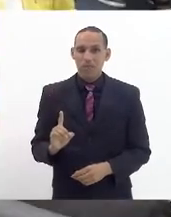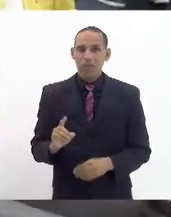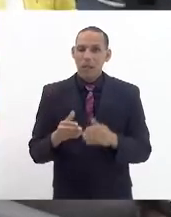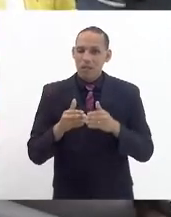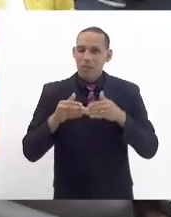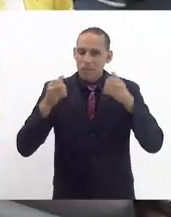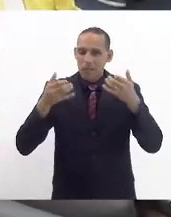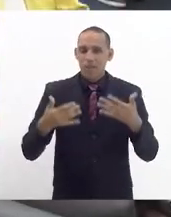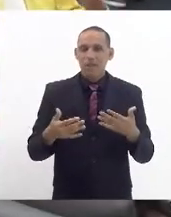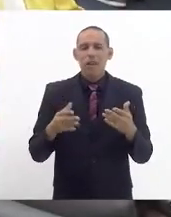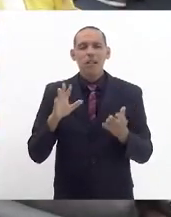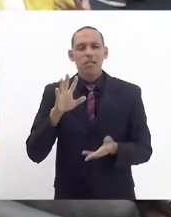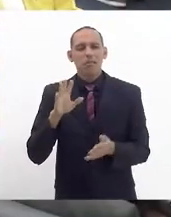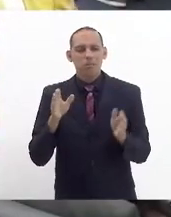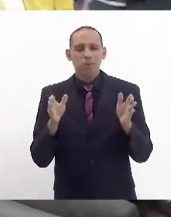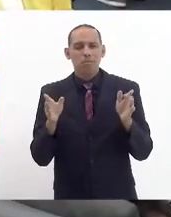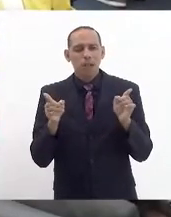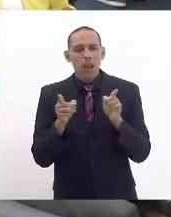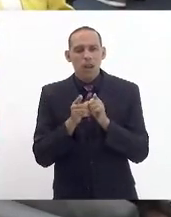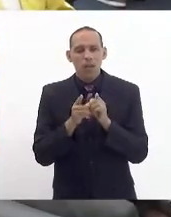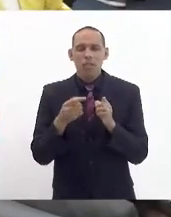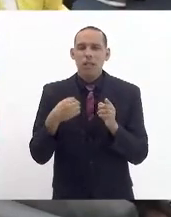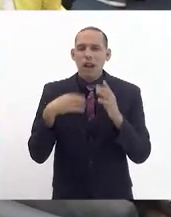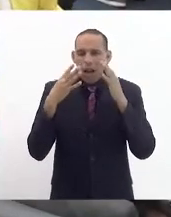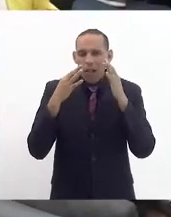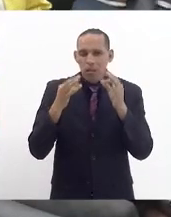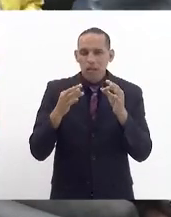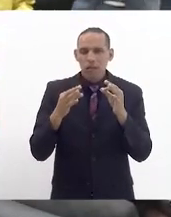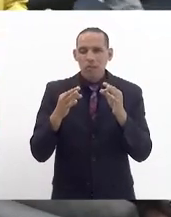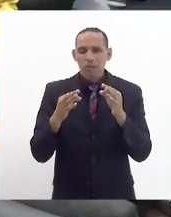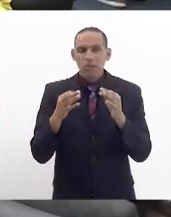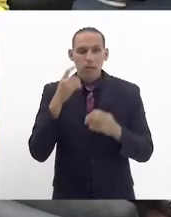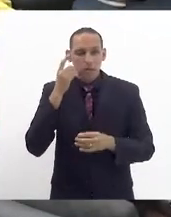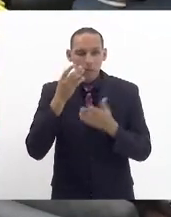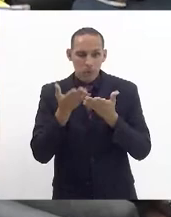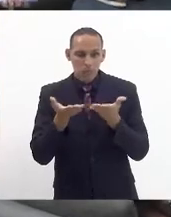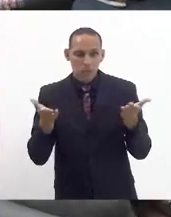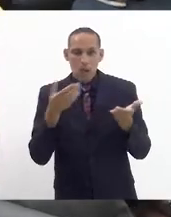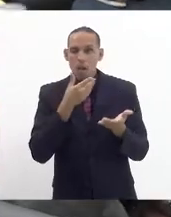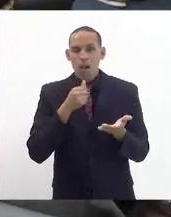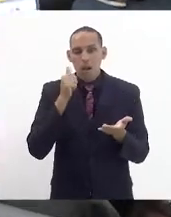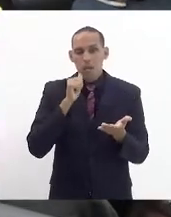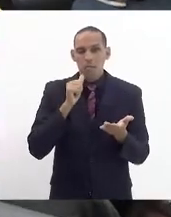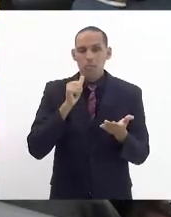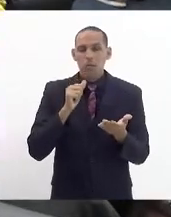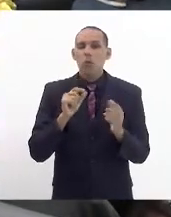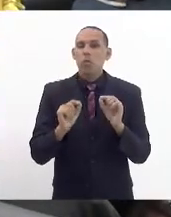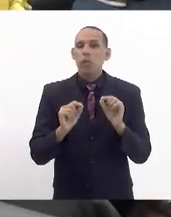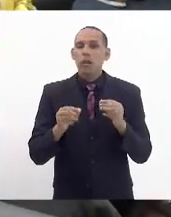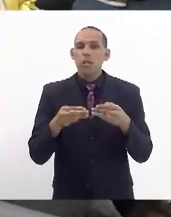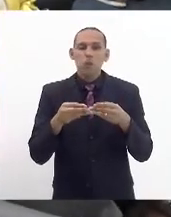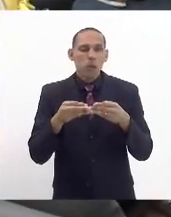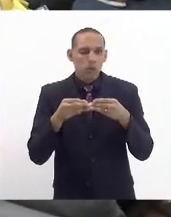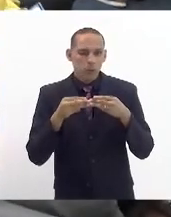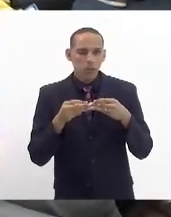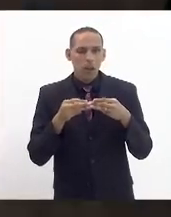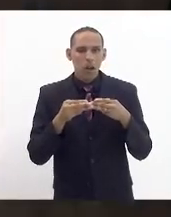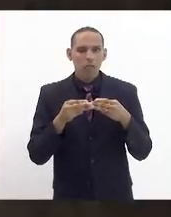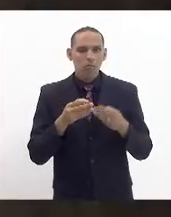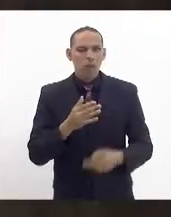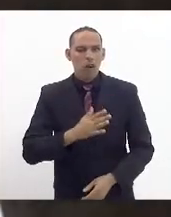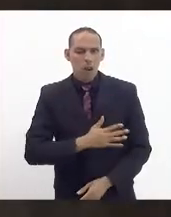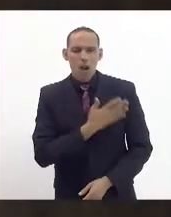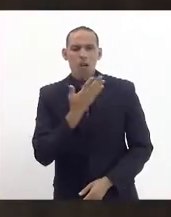Muito brevemente aqui, quero chamar a atenção dos deputados e deputadas para uma moção de repúdio que